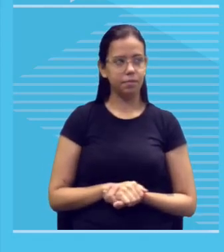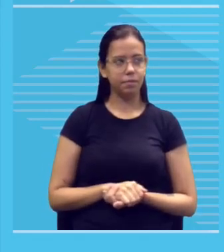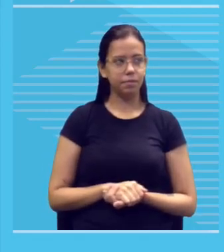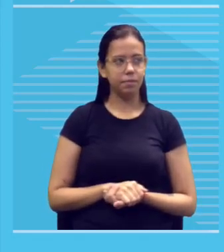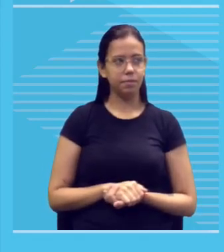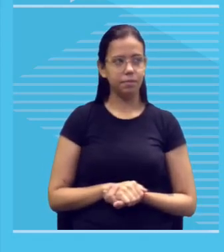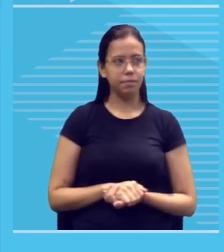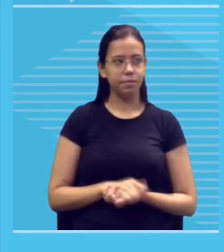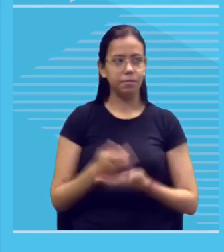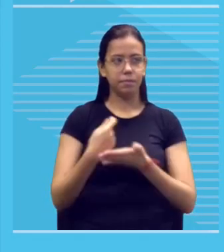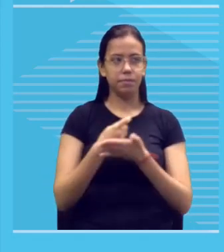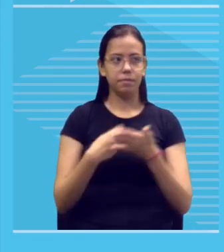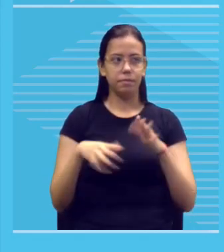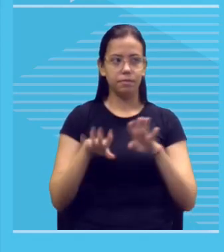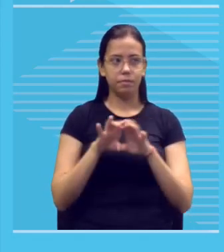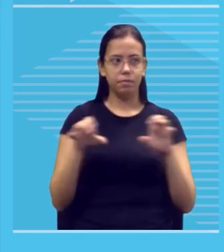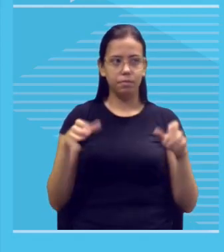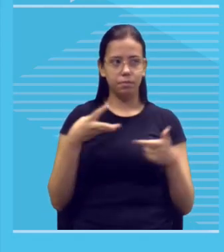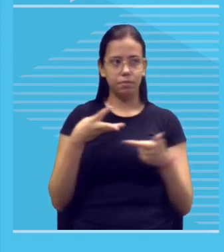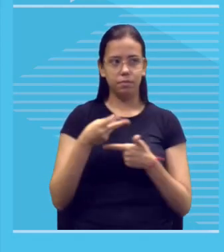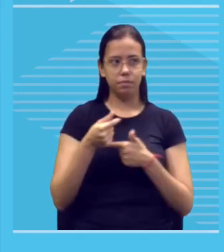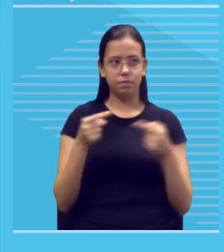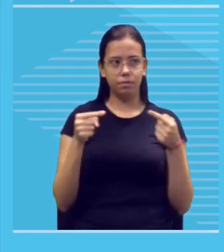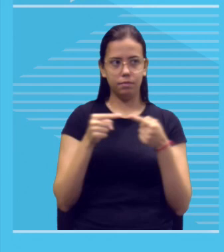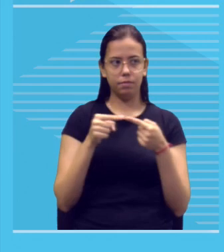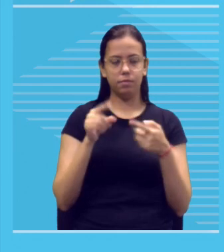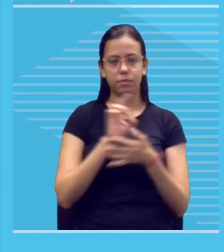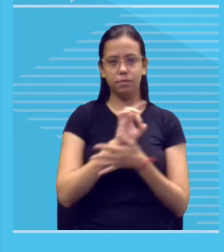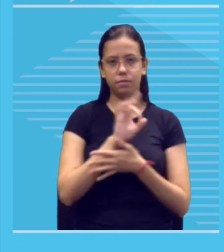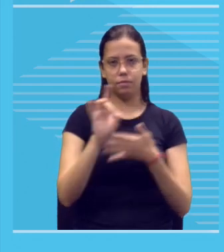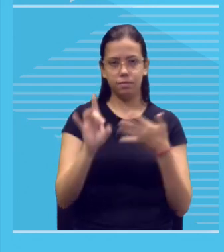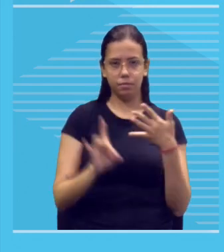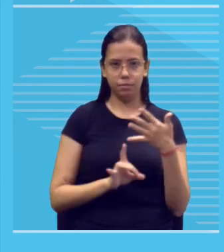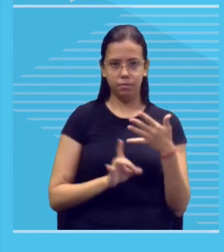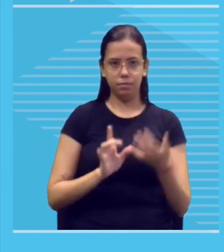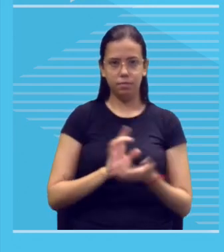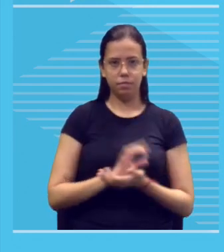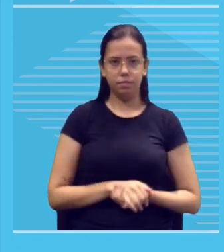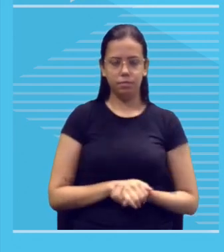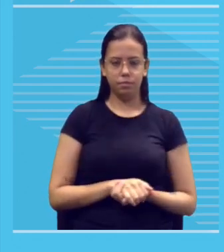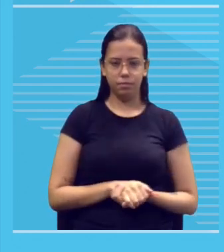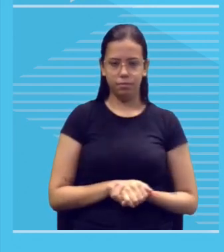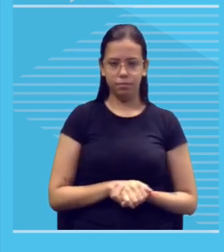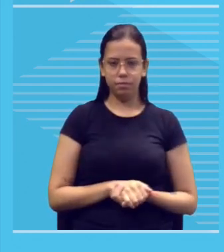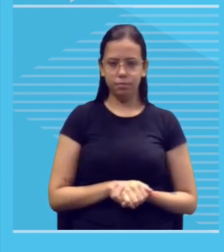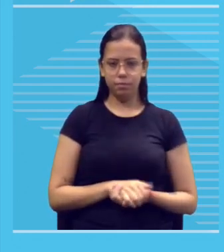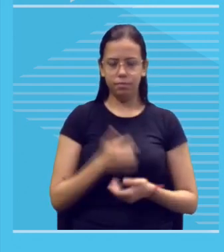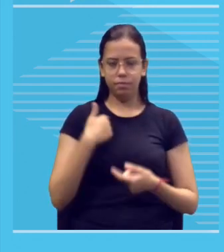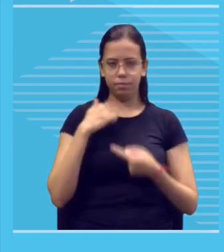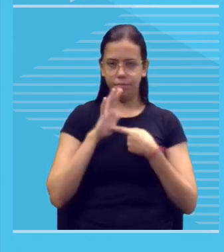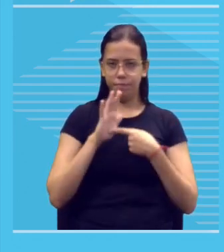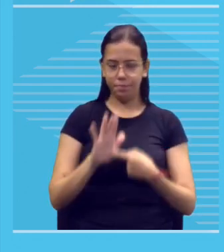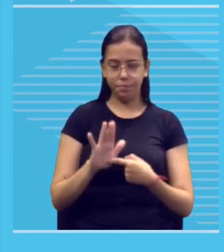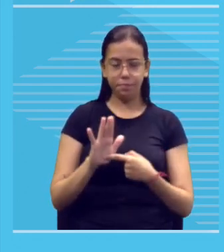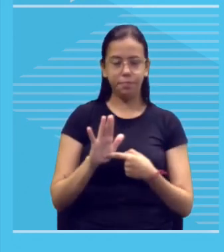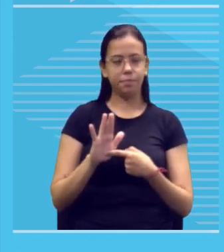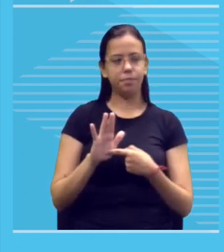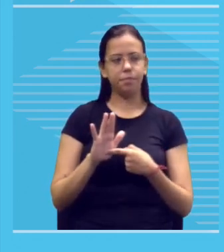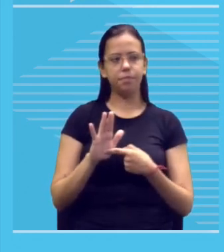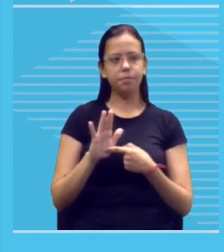escreva a expressão algébrica correspondente a cada item eu vou expor Um item aqui uma situação